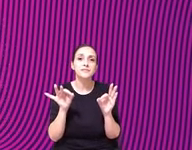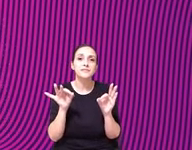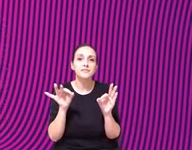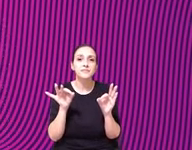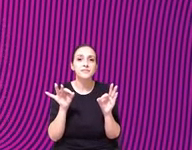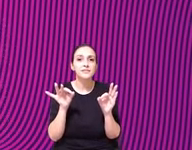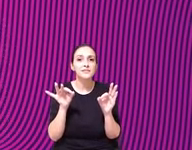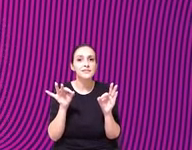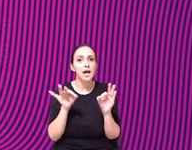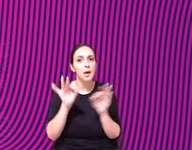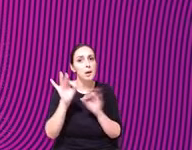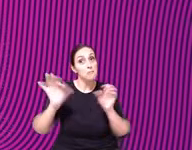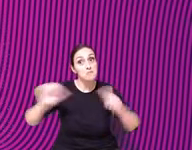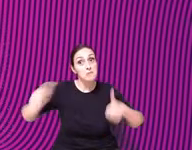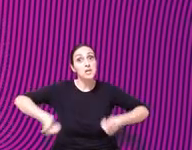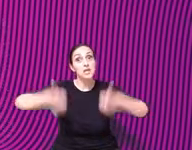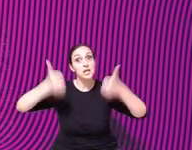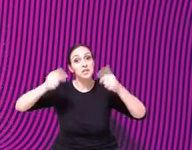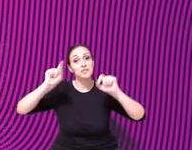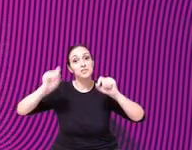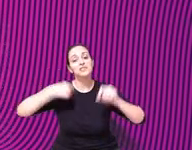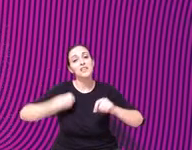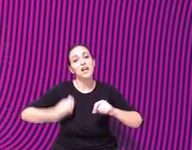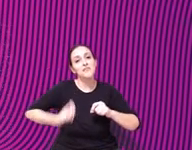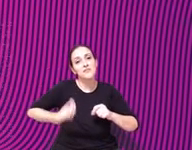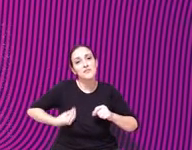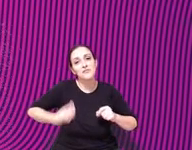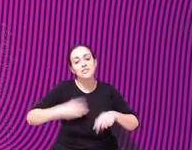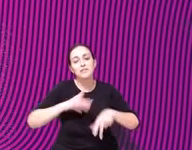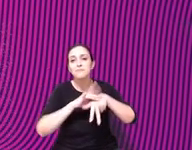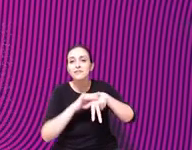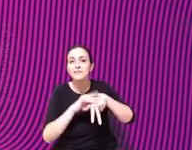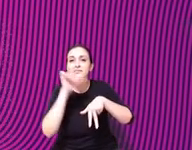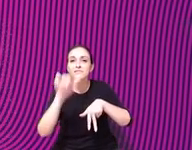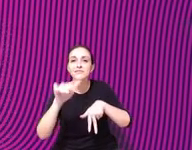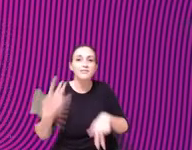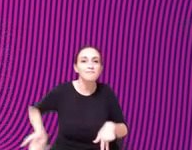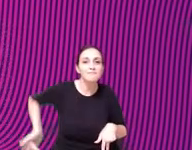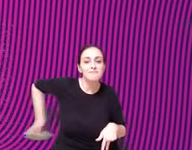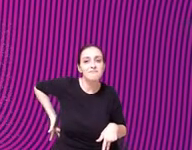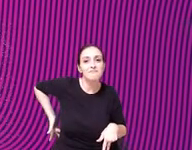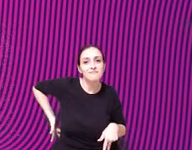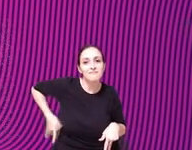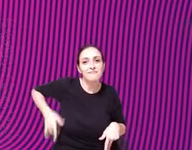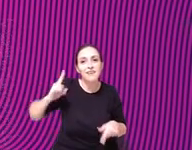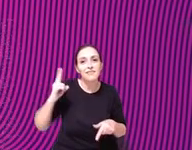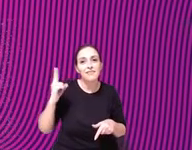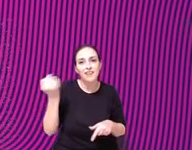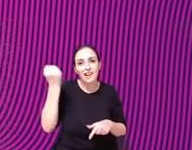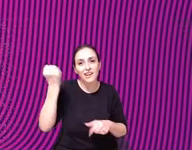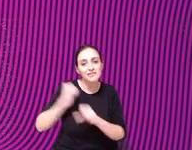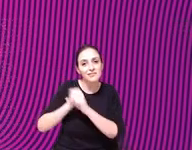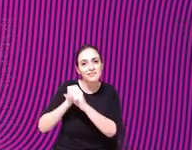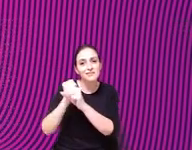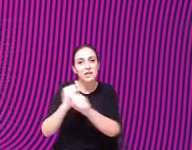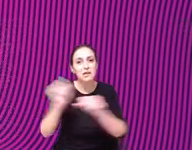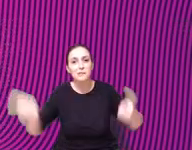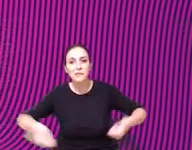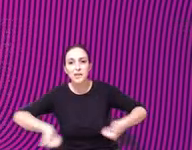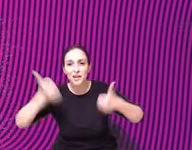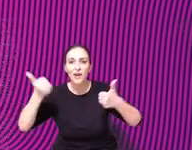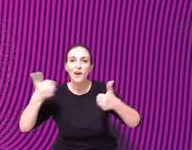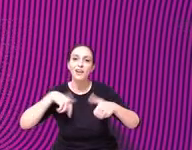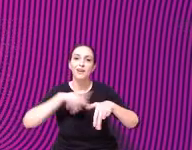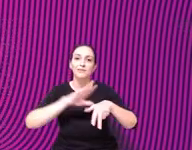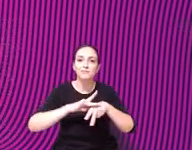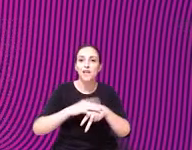para melhor, né, a vida dos pacientes renais crônicos? Será que é melhor diagnóstico, é melhor imunossupressão, é